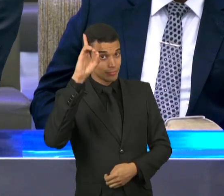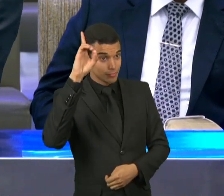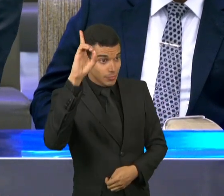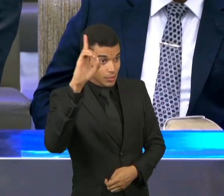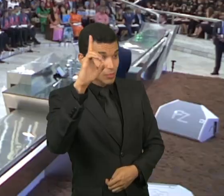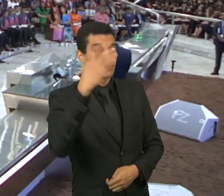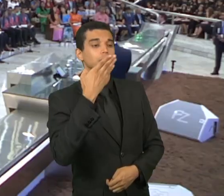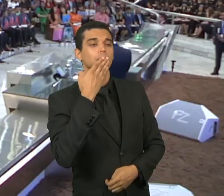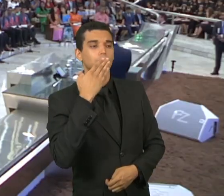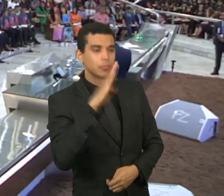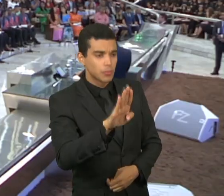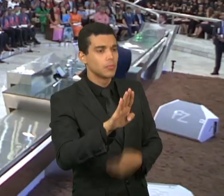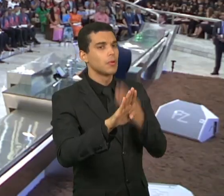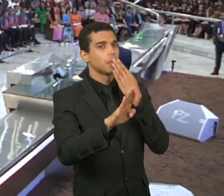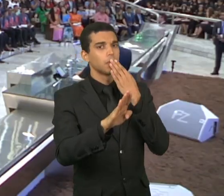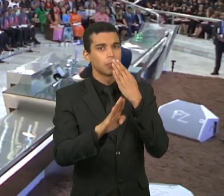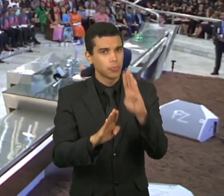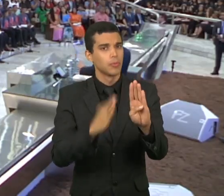promessas.